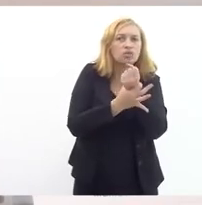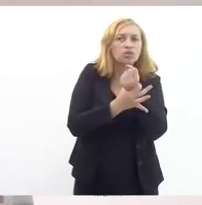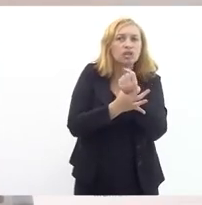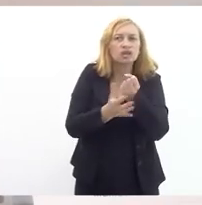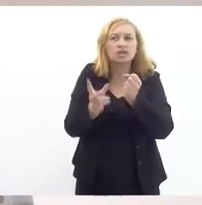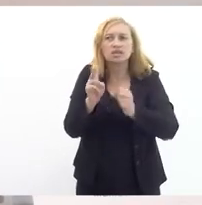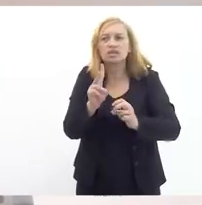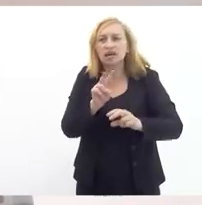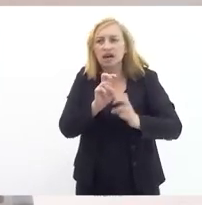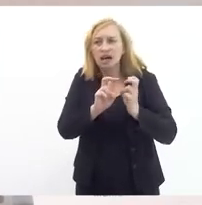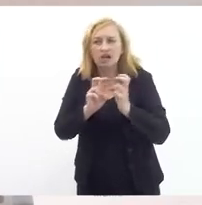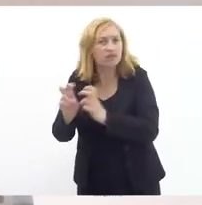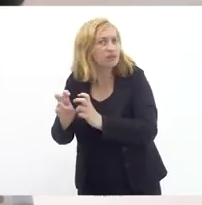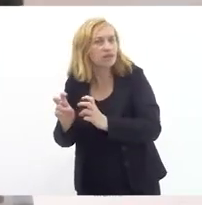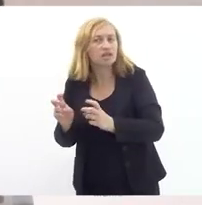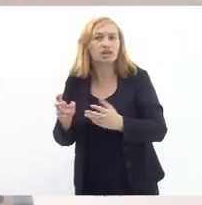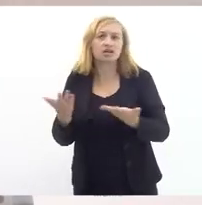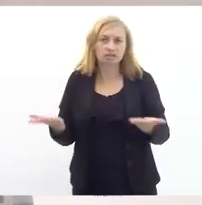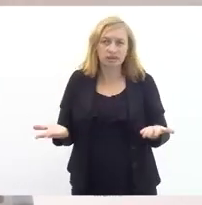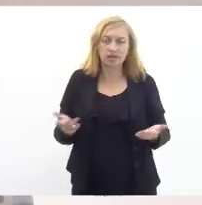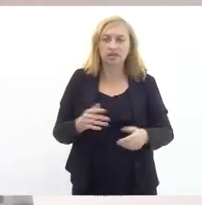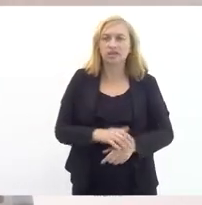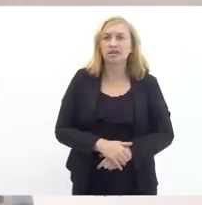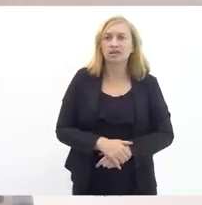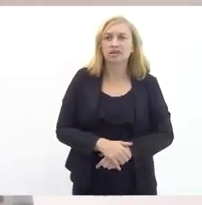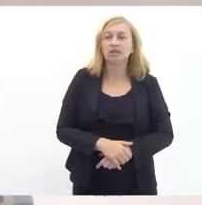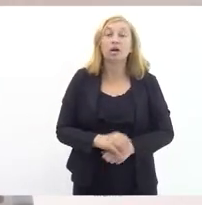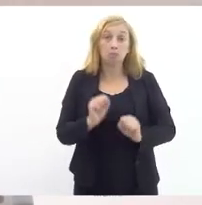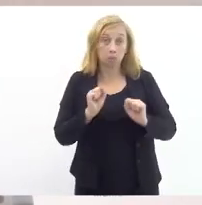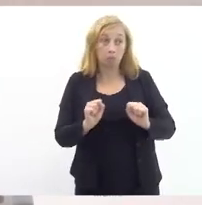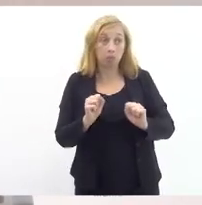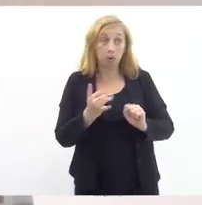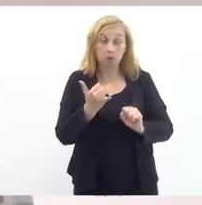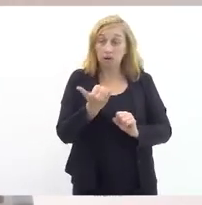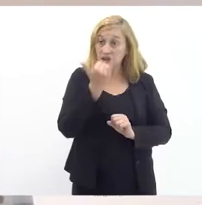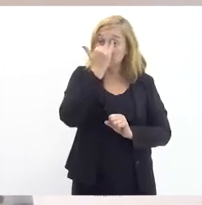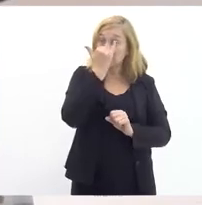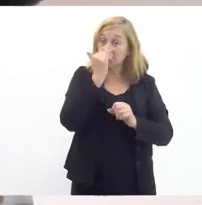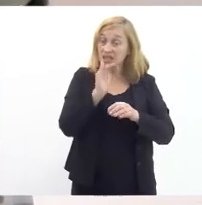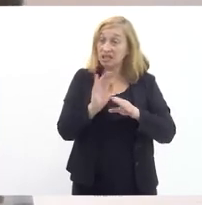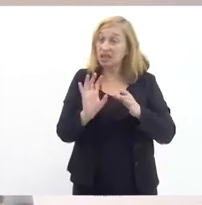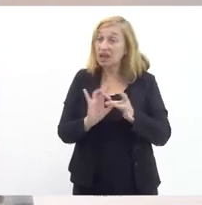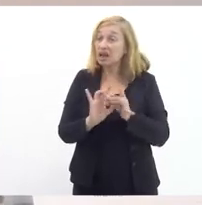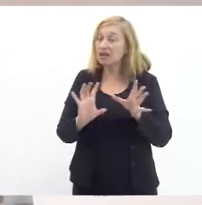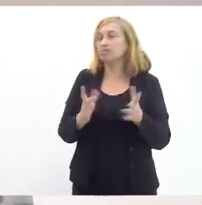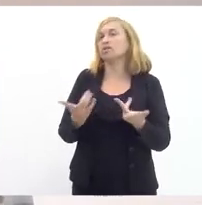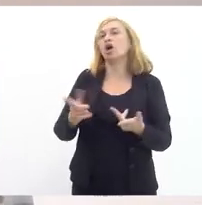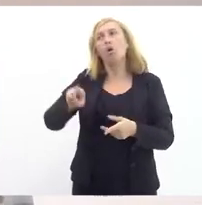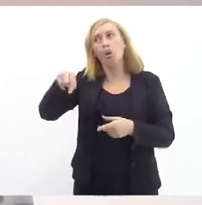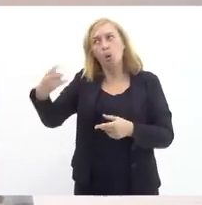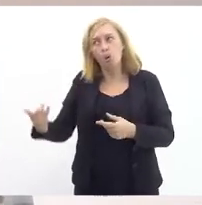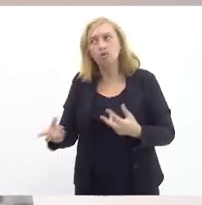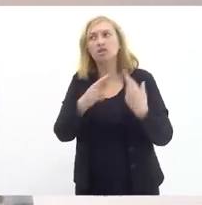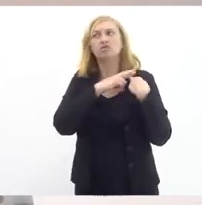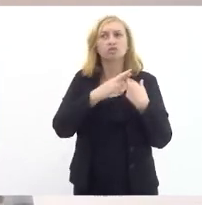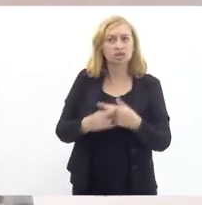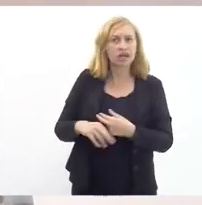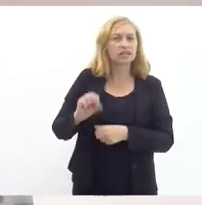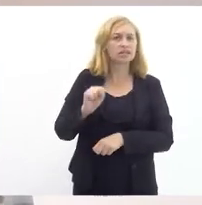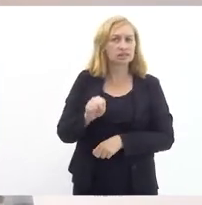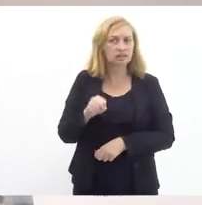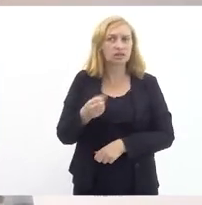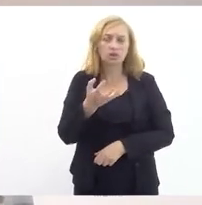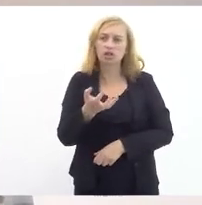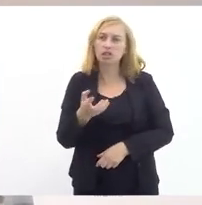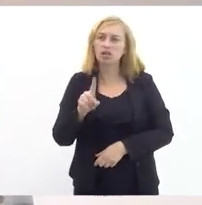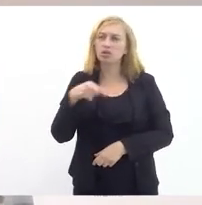com a passagem em nível você pode ter acidente, que é outro nível de responsabilidade. Eu queria que o